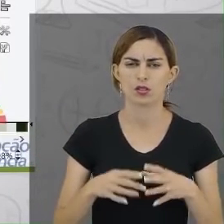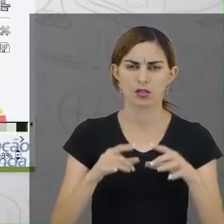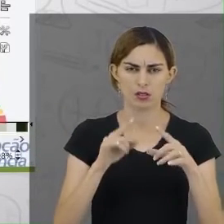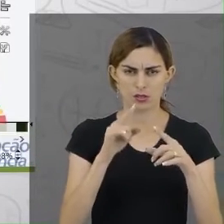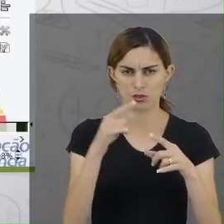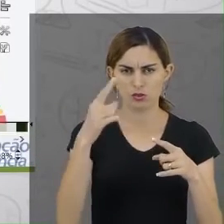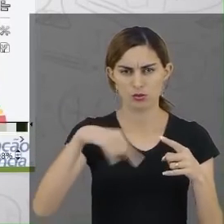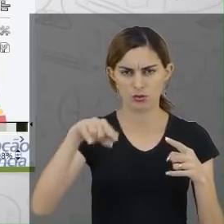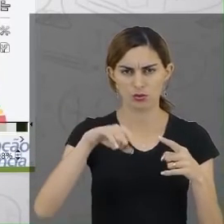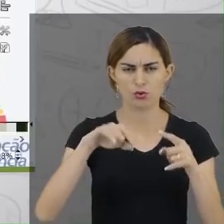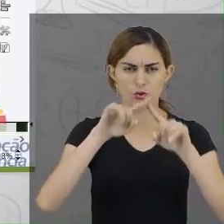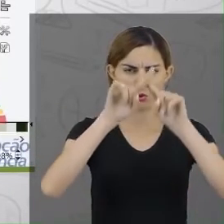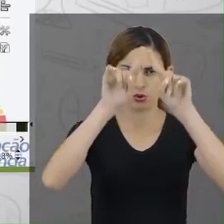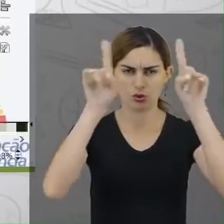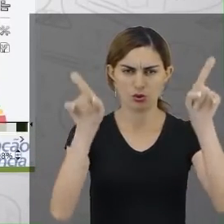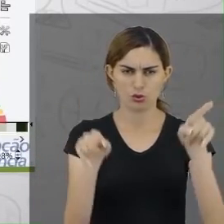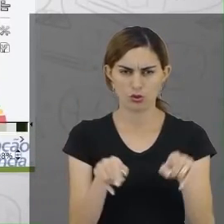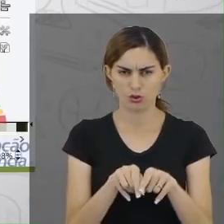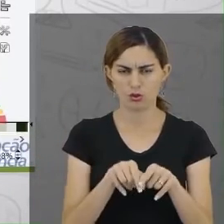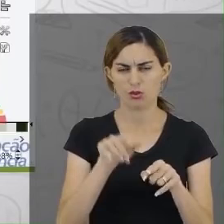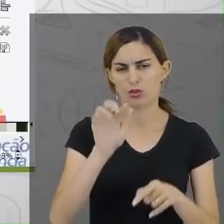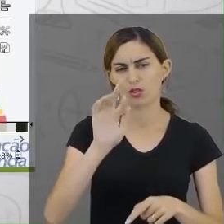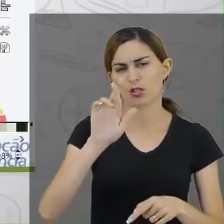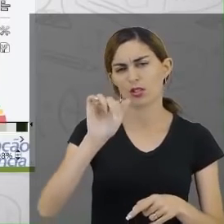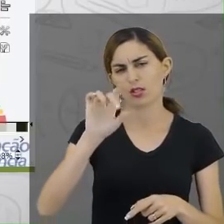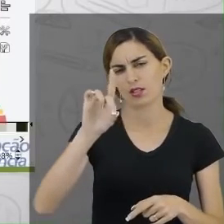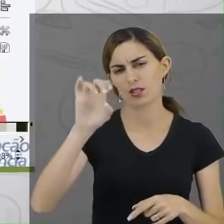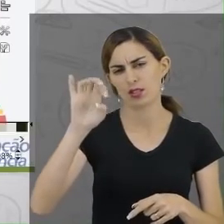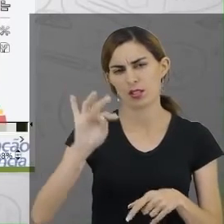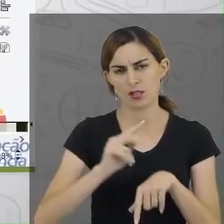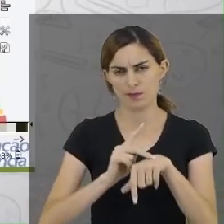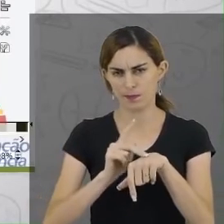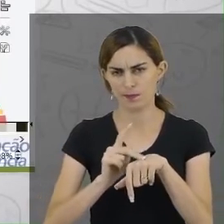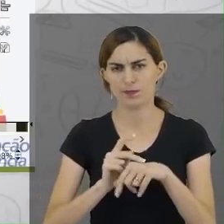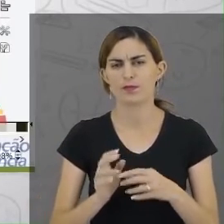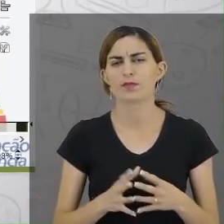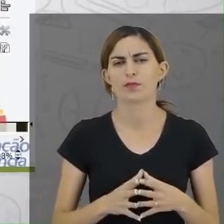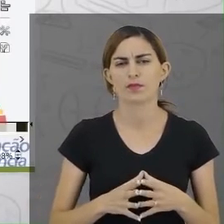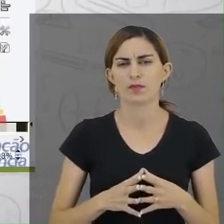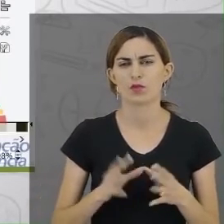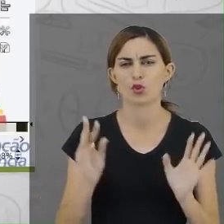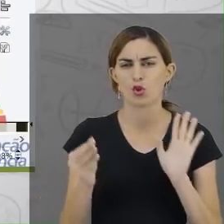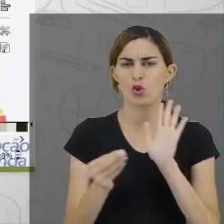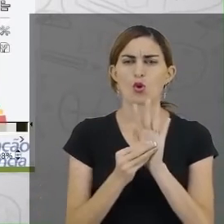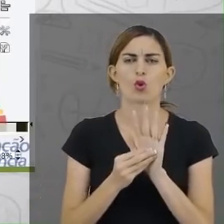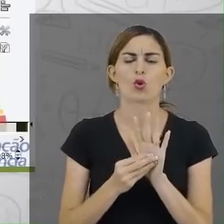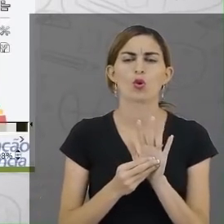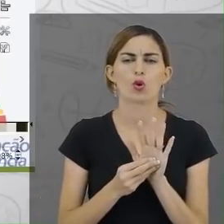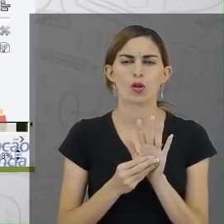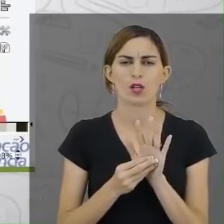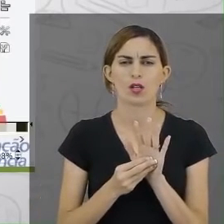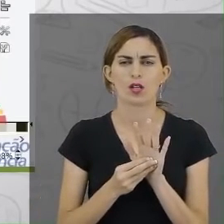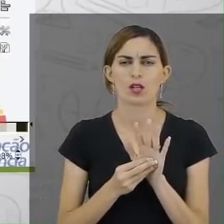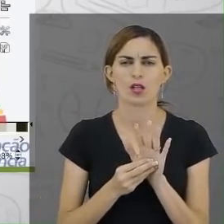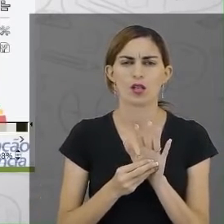no caso desse nosso círculo com um gradiente radial preto. Vamos colocar aqui